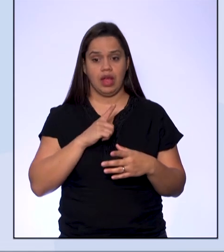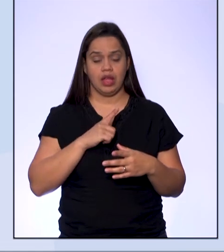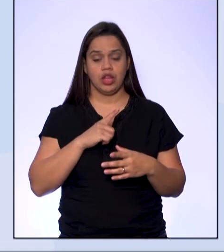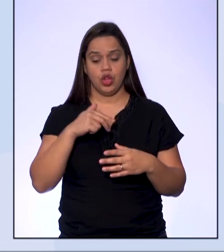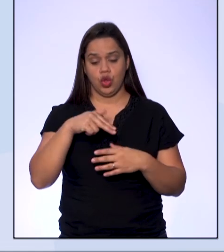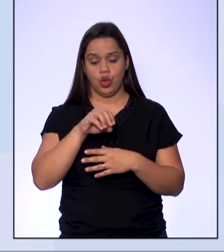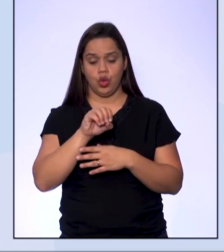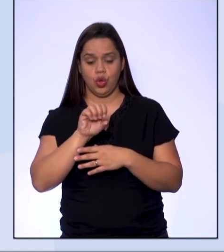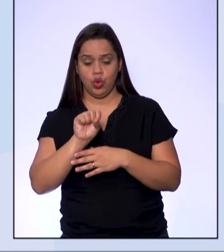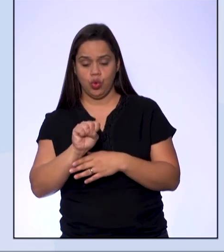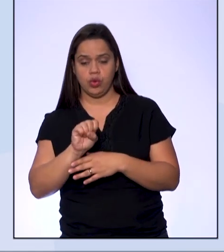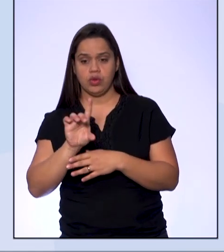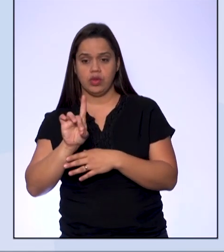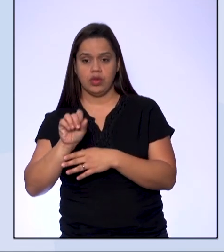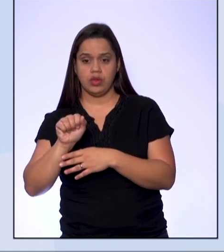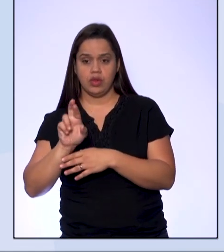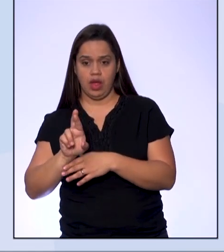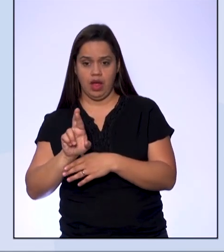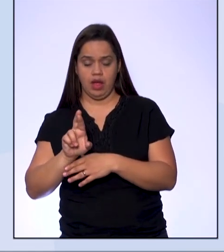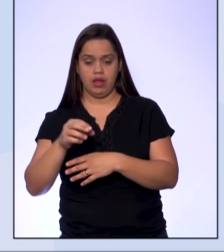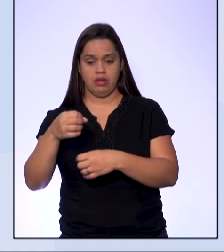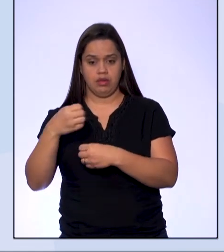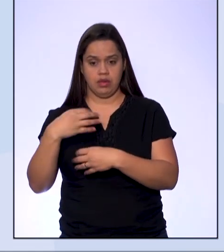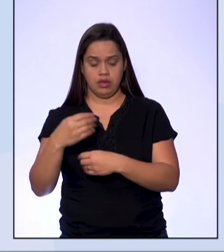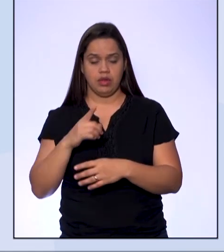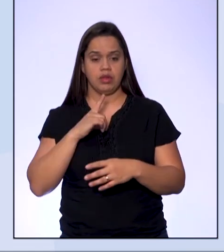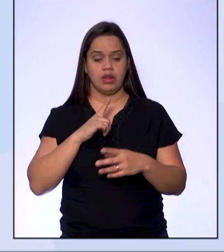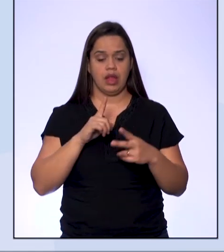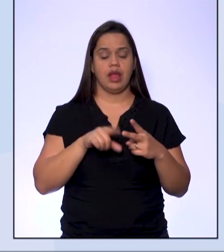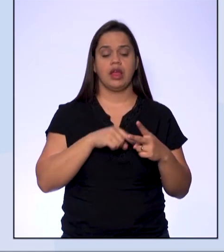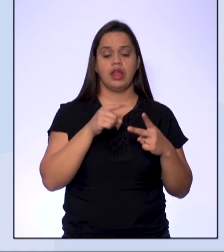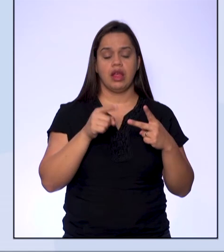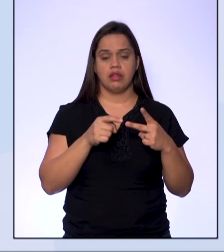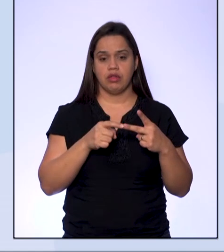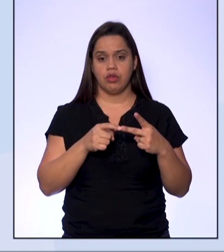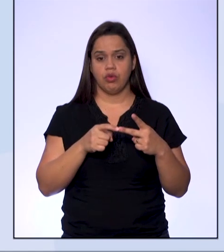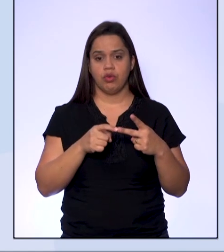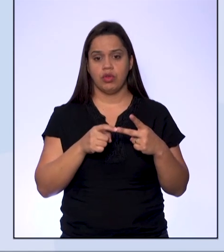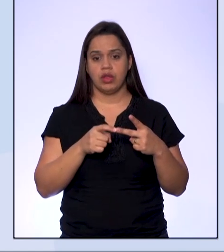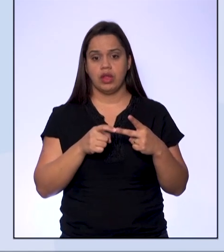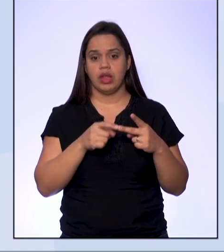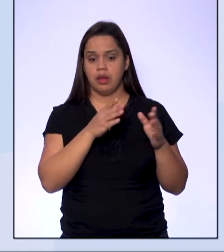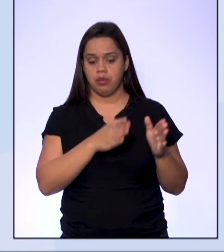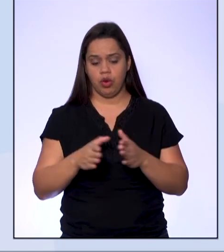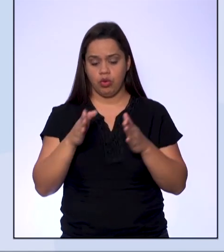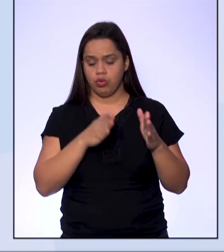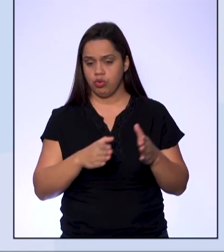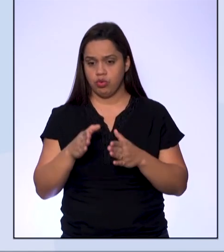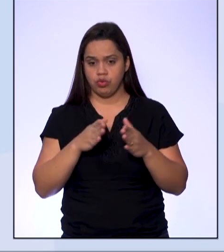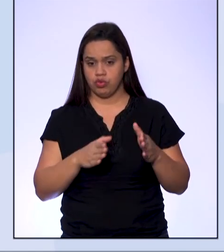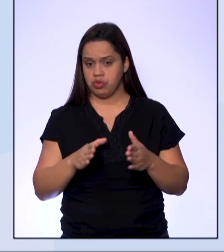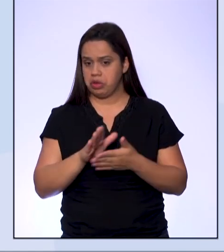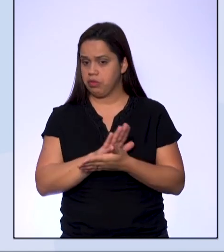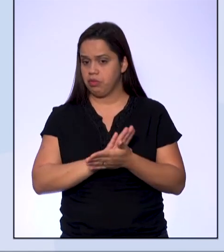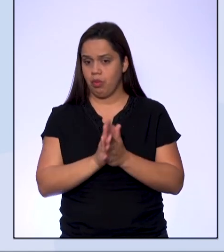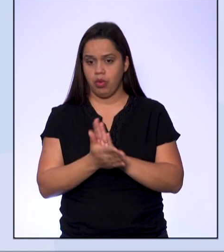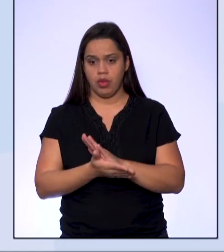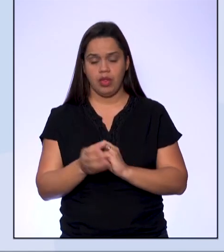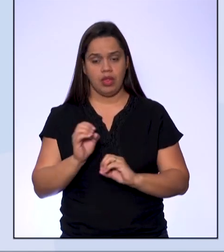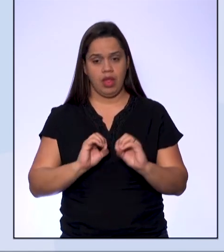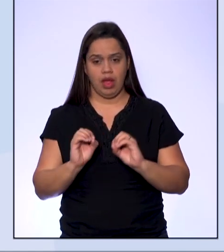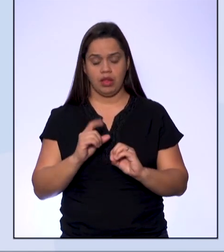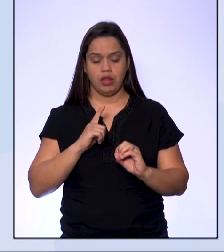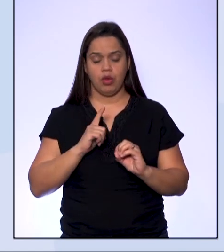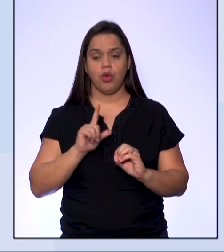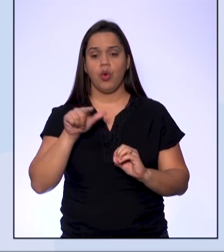tenho a primeira oração e produzir sem danificar nada. Eu tenho a segunda oração, outro